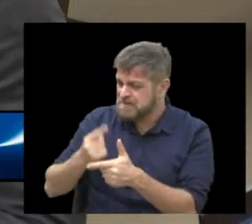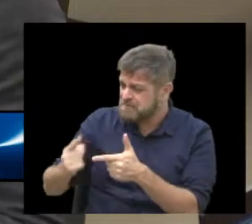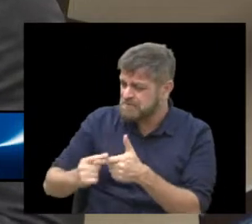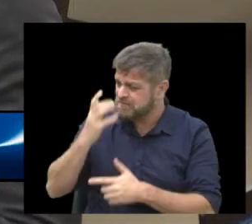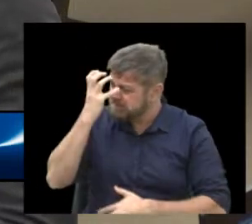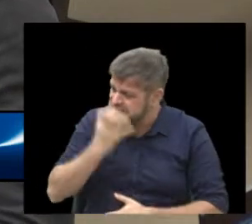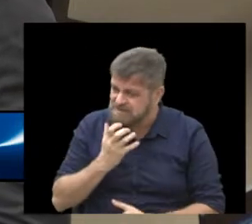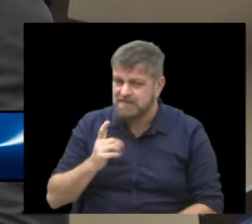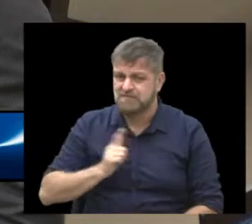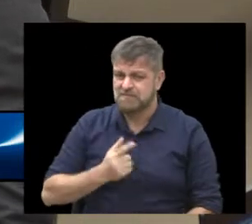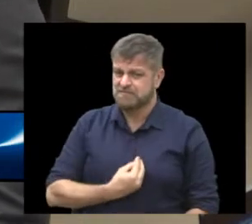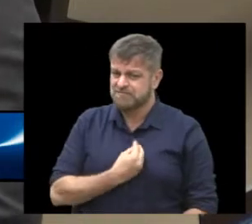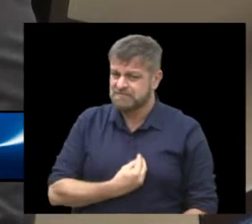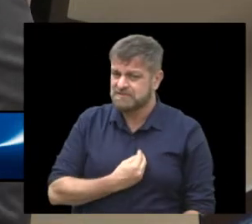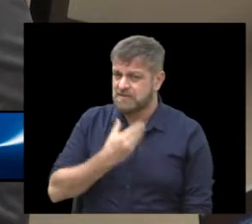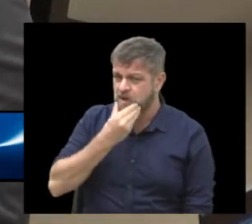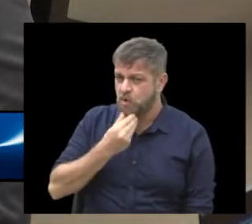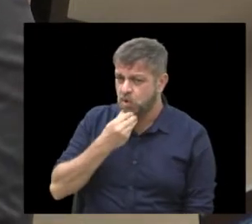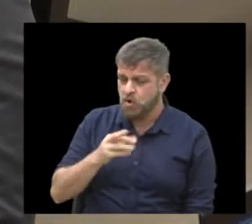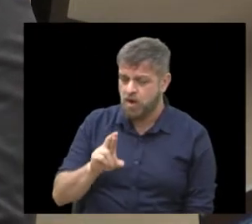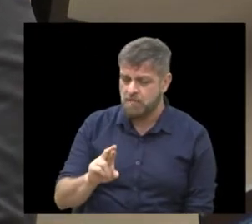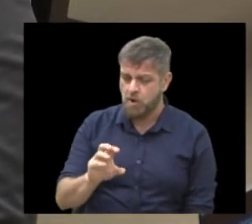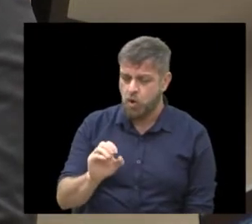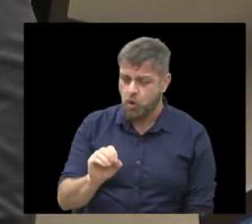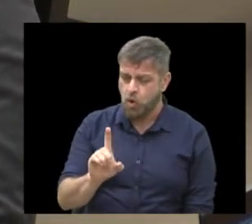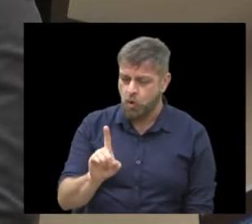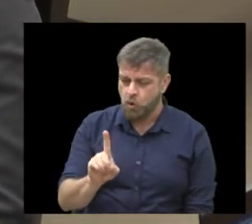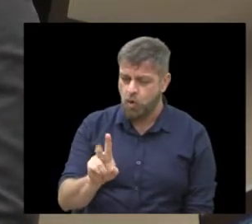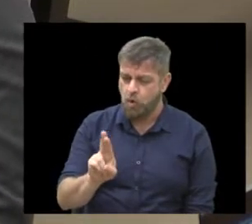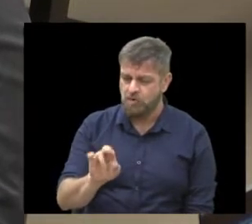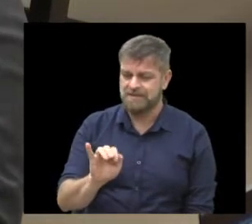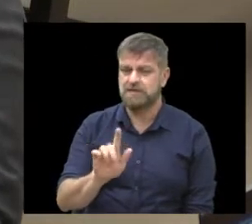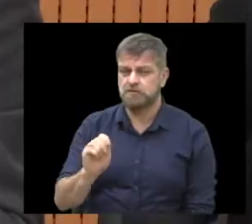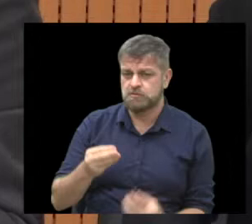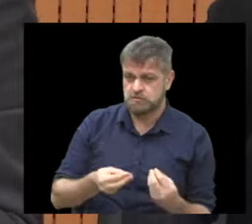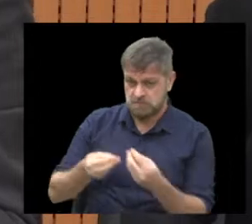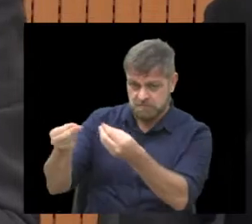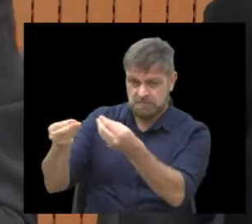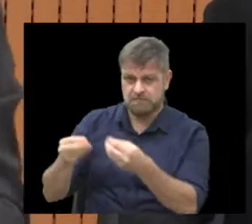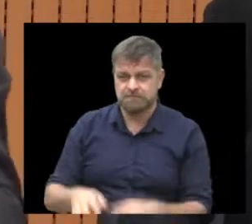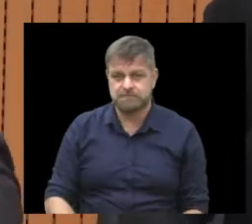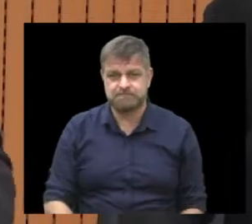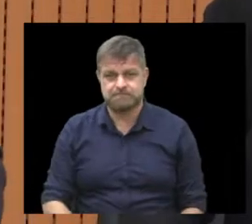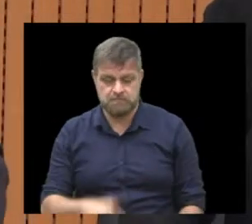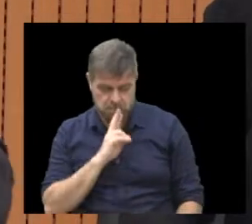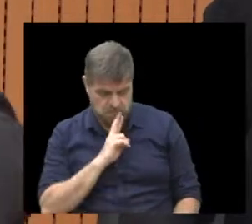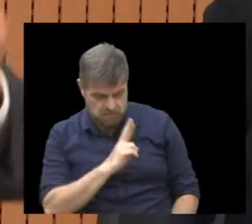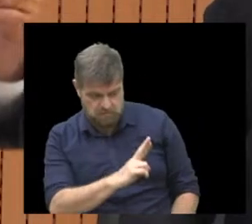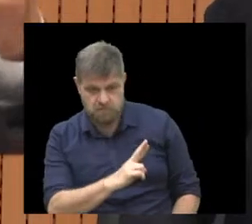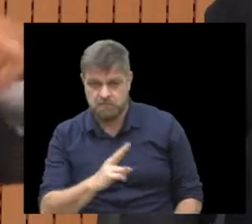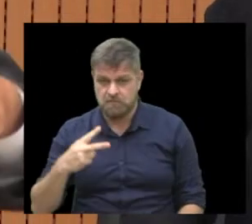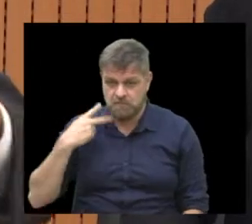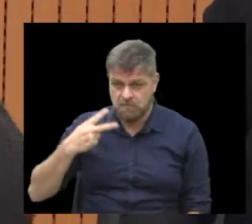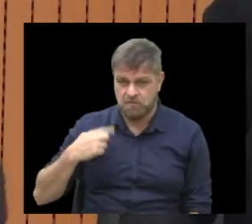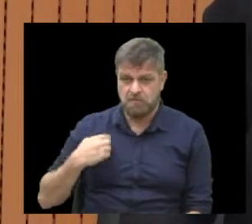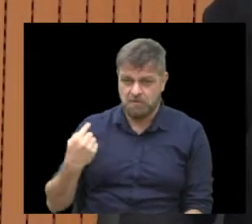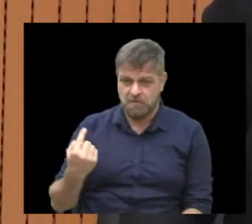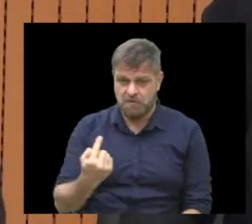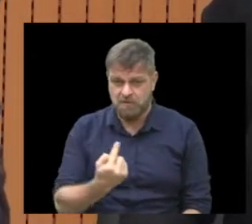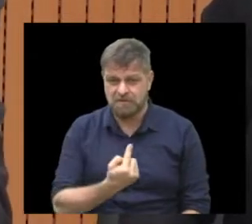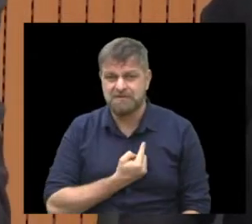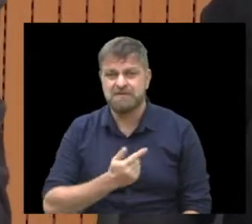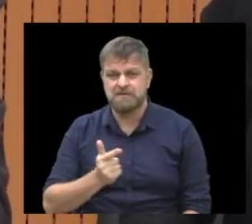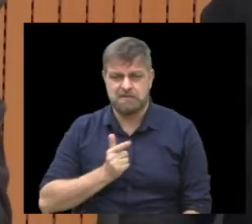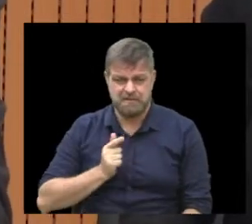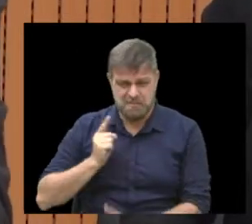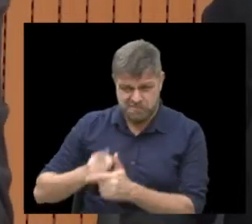graves quanto esse do Rodrigo. Vossa Excelência, já protocolo. Já protocolei a mão do senhor. Nós estamos, vereador Santini e demais vereadores, em virtude da